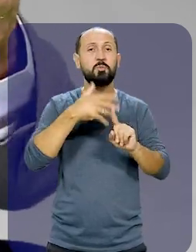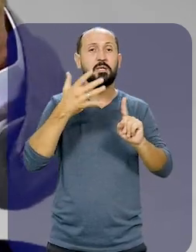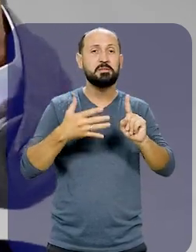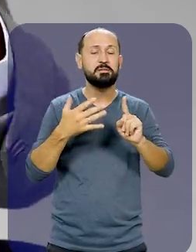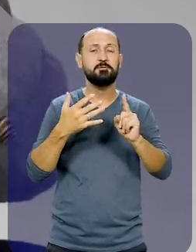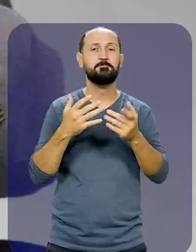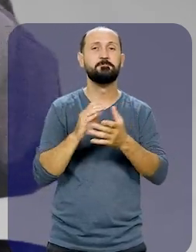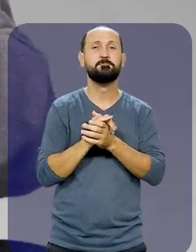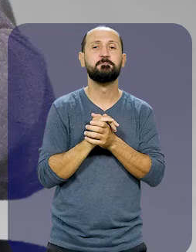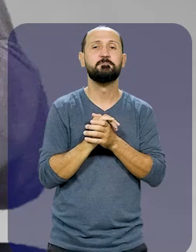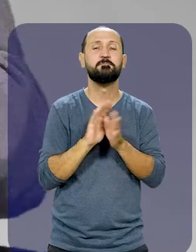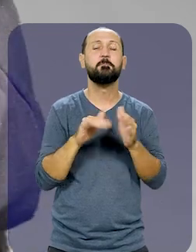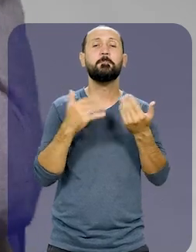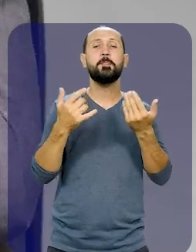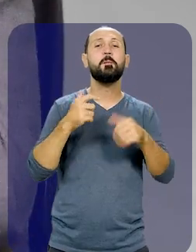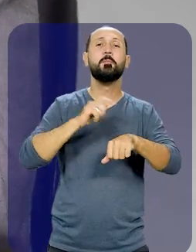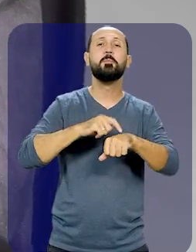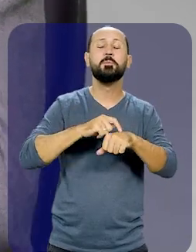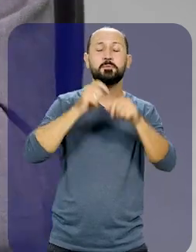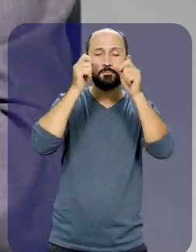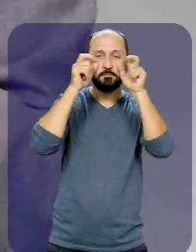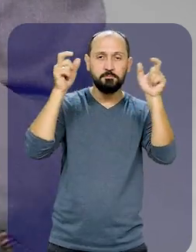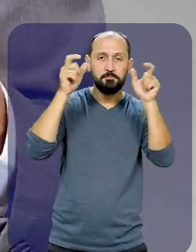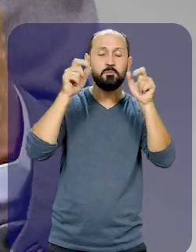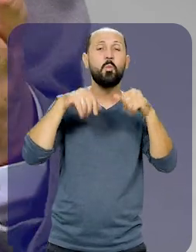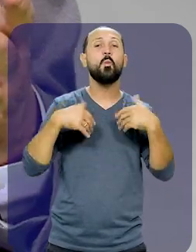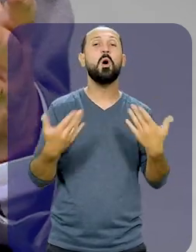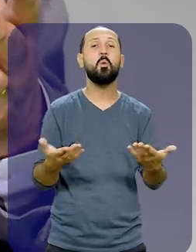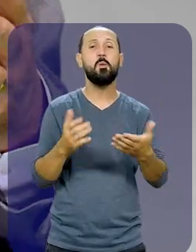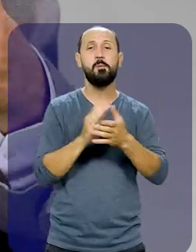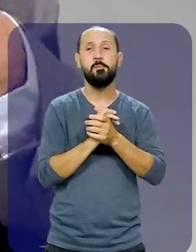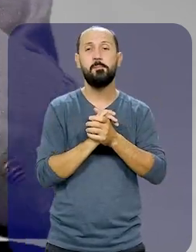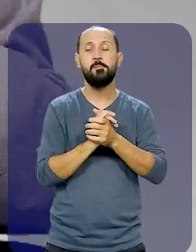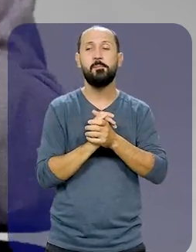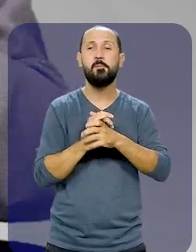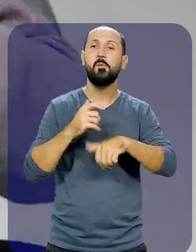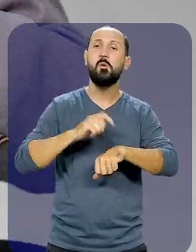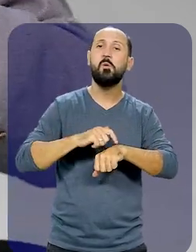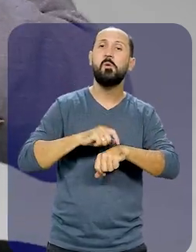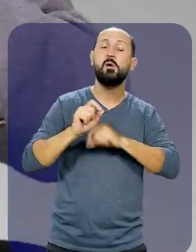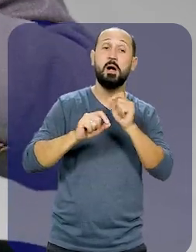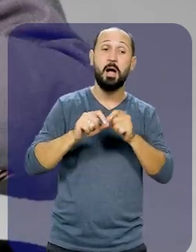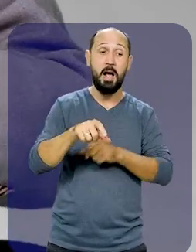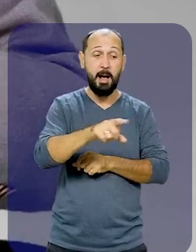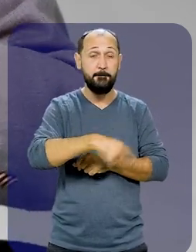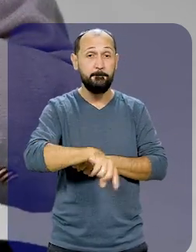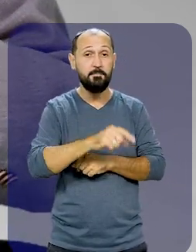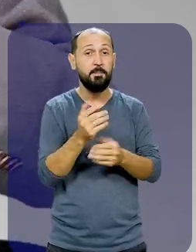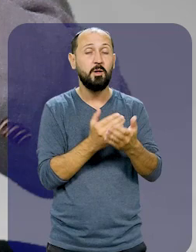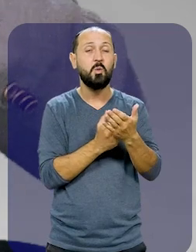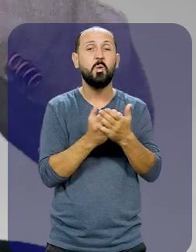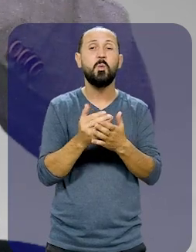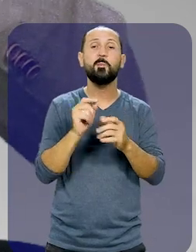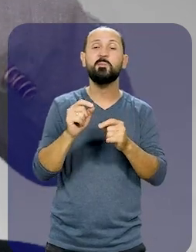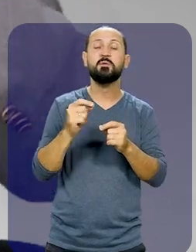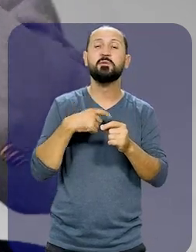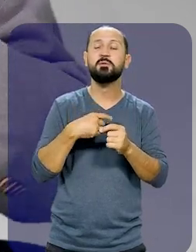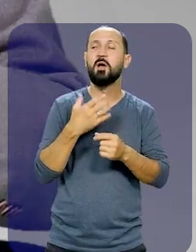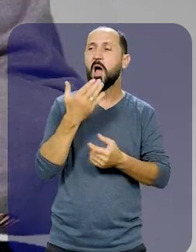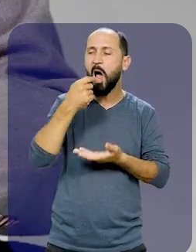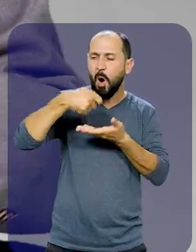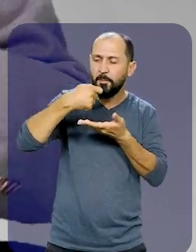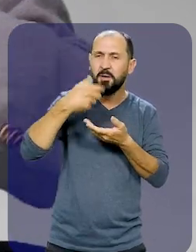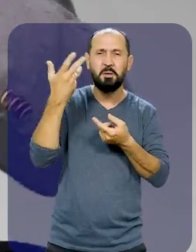síndrome gripal. Qual é o sinal de alerta? Quais são os sinais de alerta? É quando o paciente começa a perder